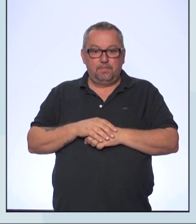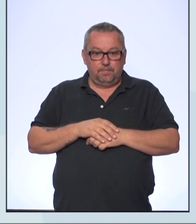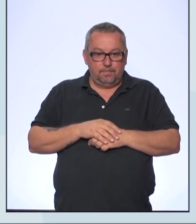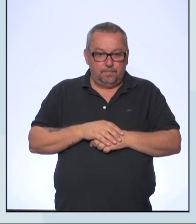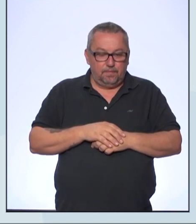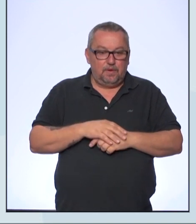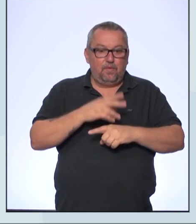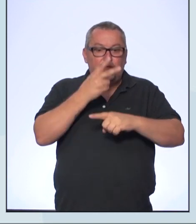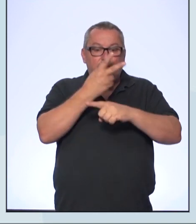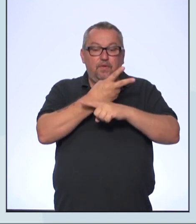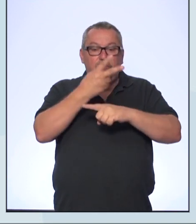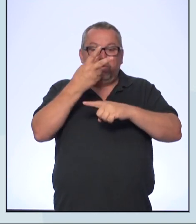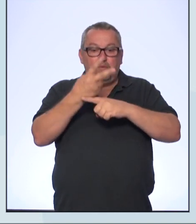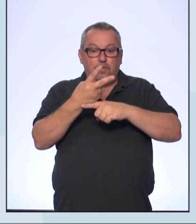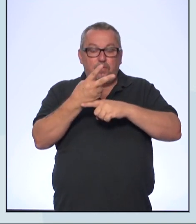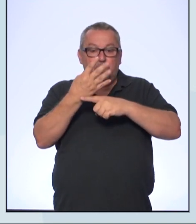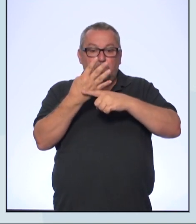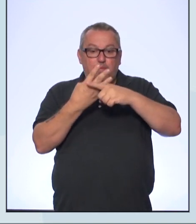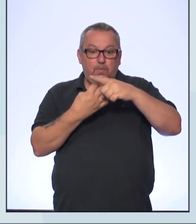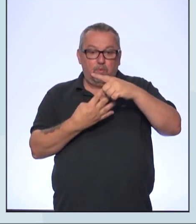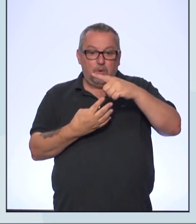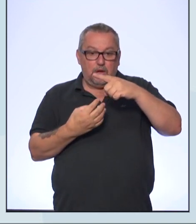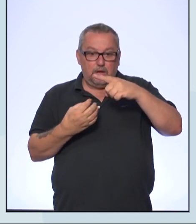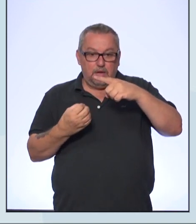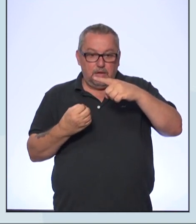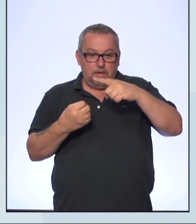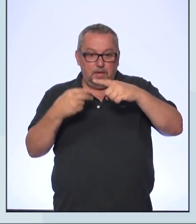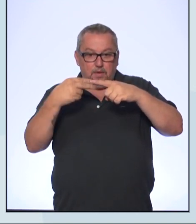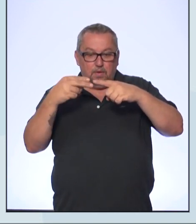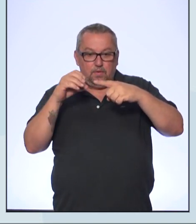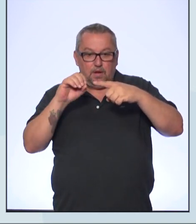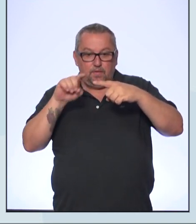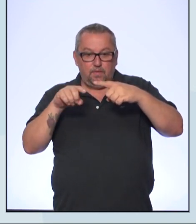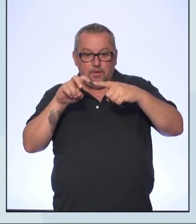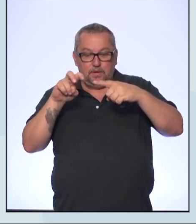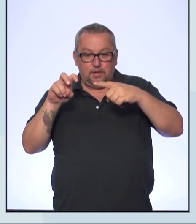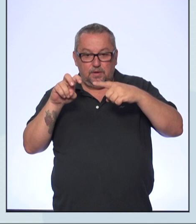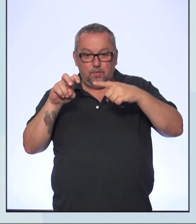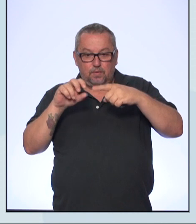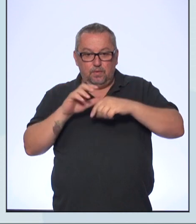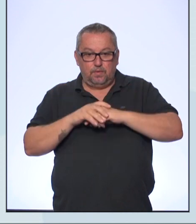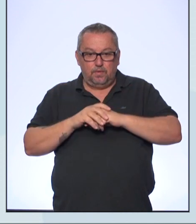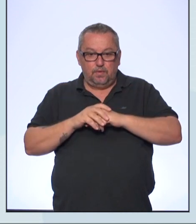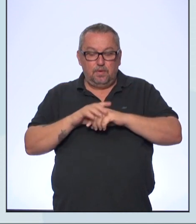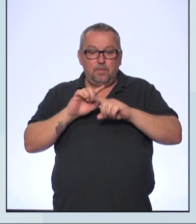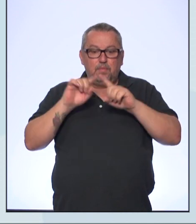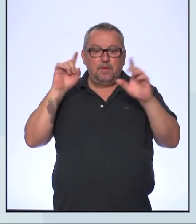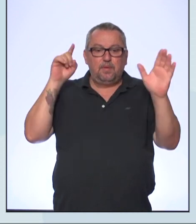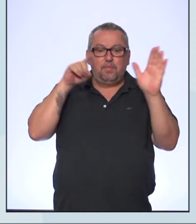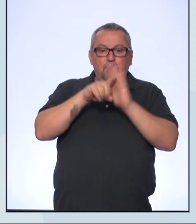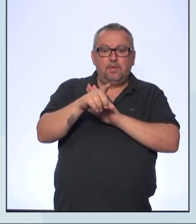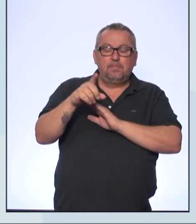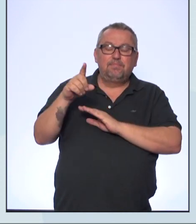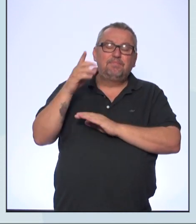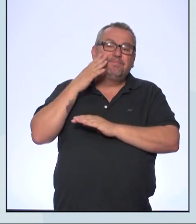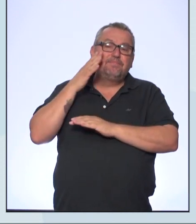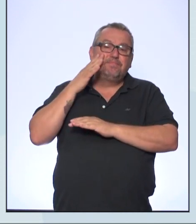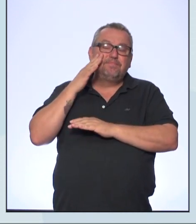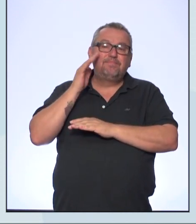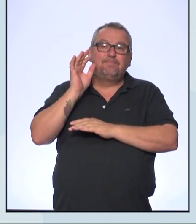dava 22. Então 22 é a quantidade de meninas, mas a pergunta era em